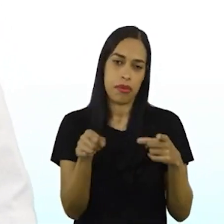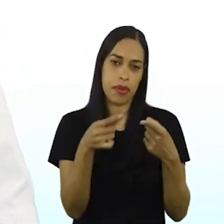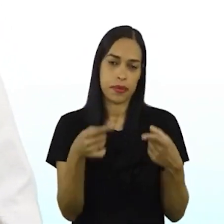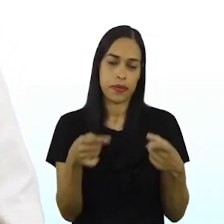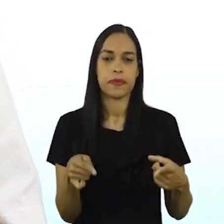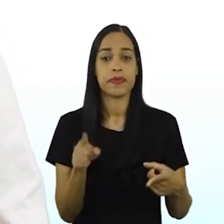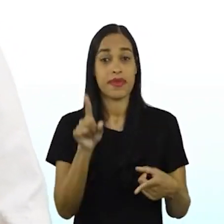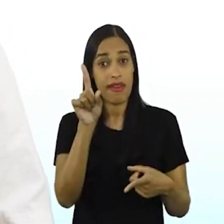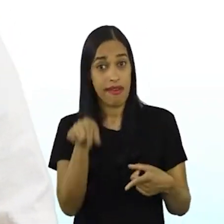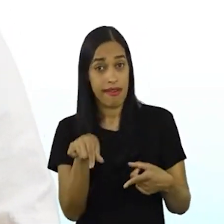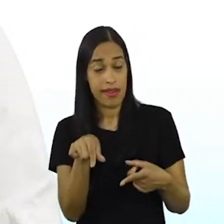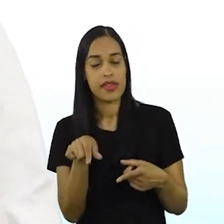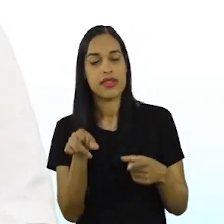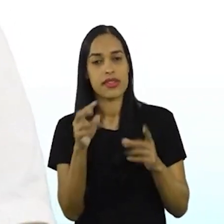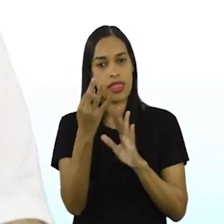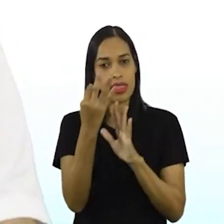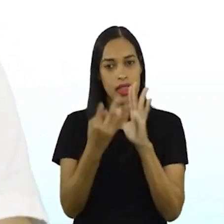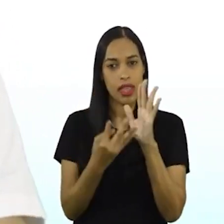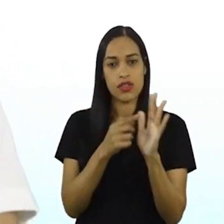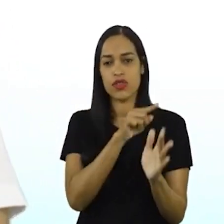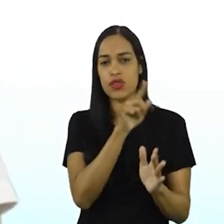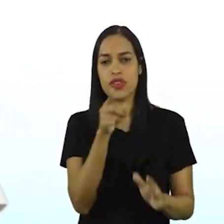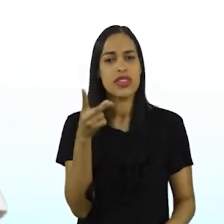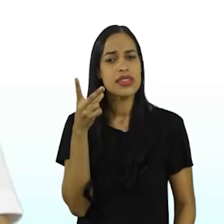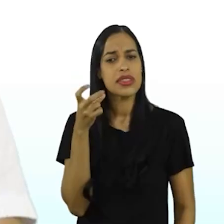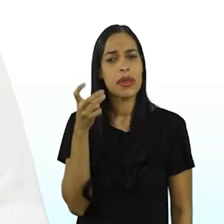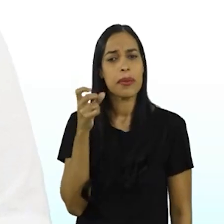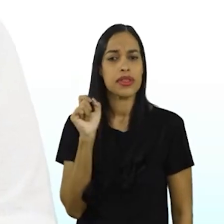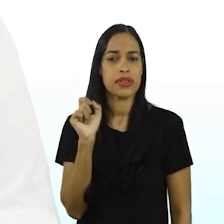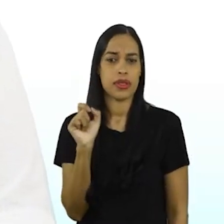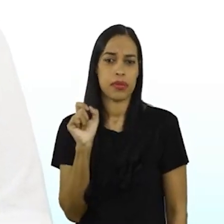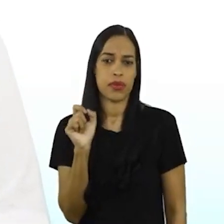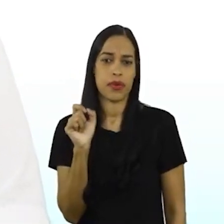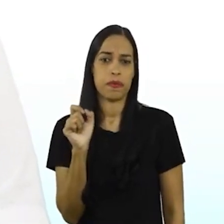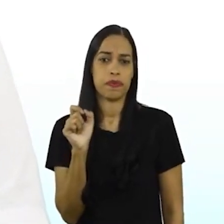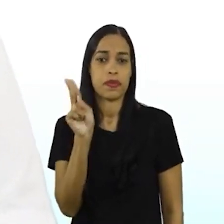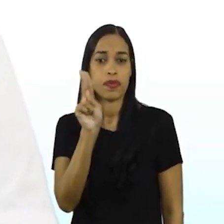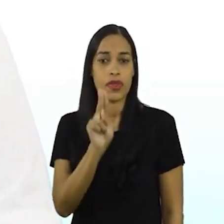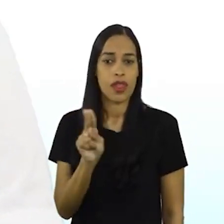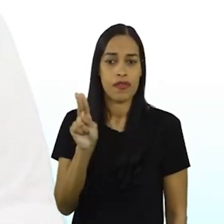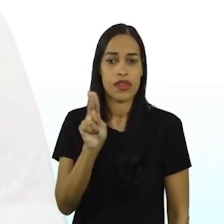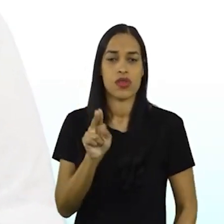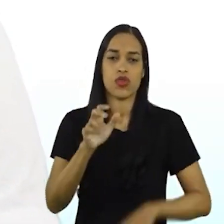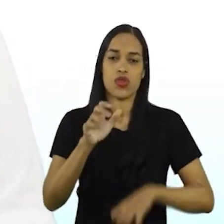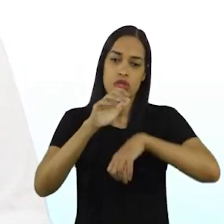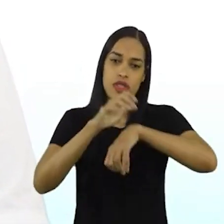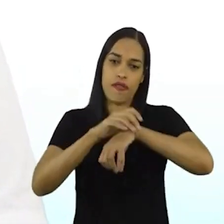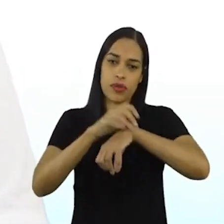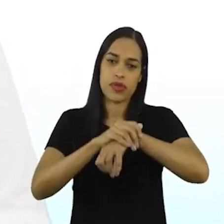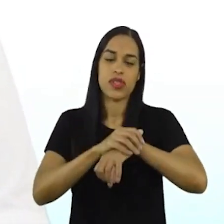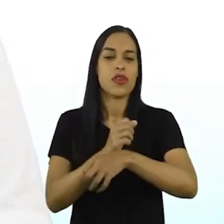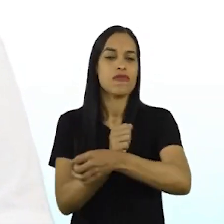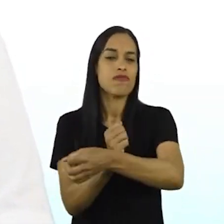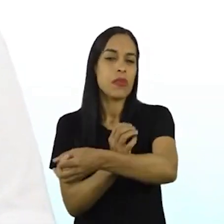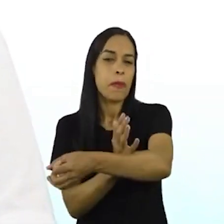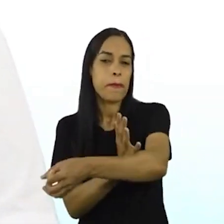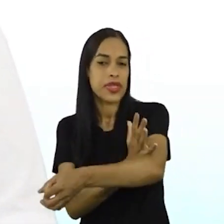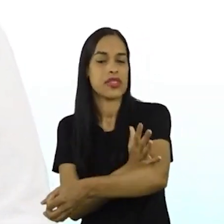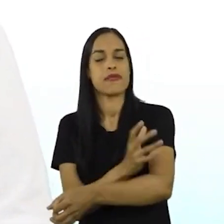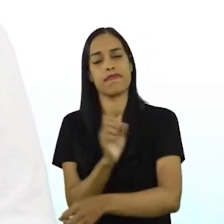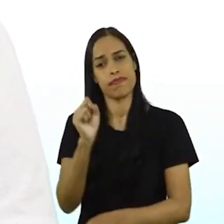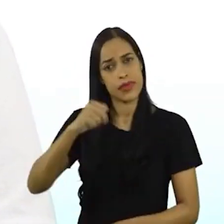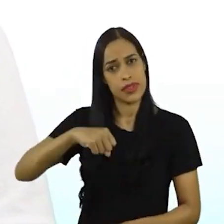segue. Então, nesse caso aí, você percebe que ela fez uso aí da função